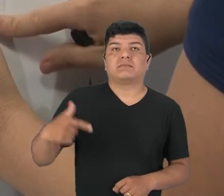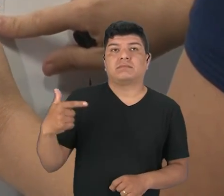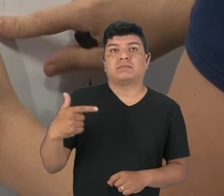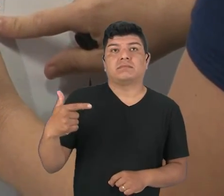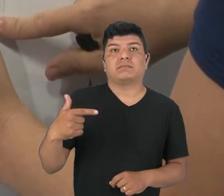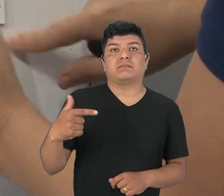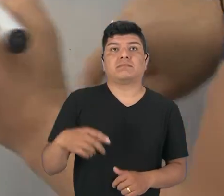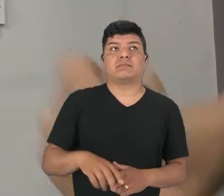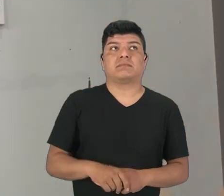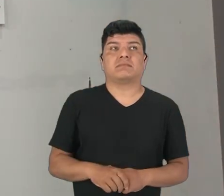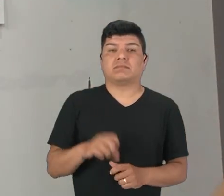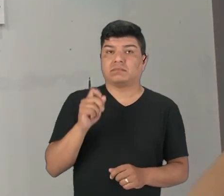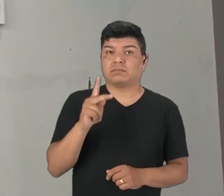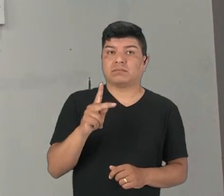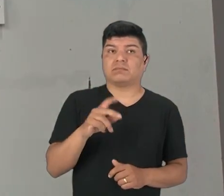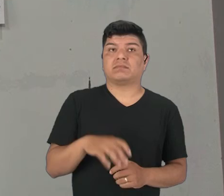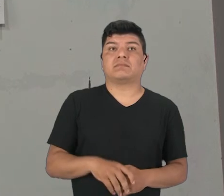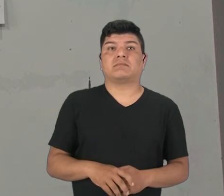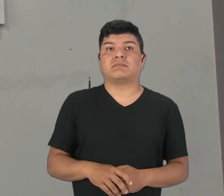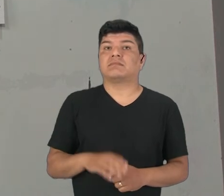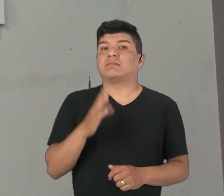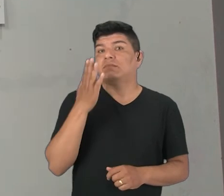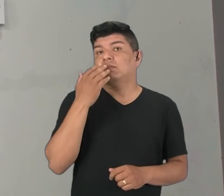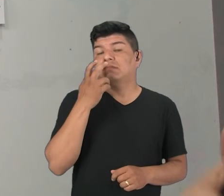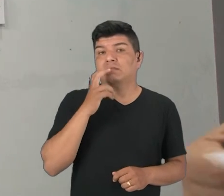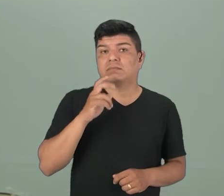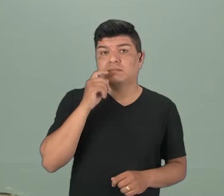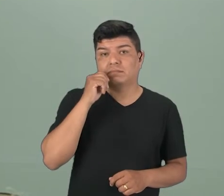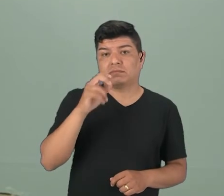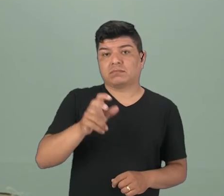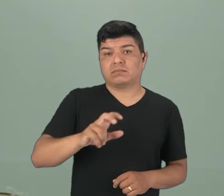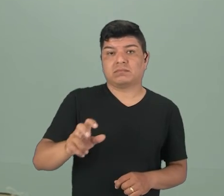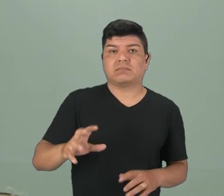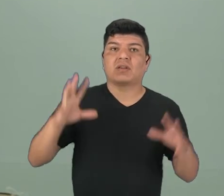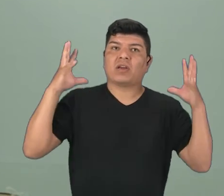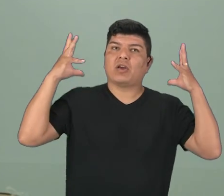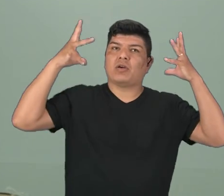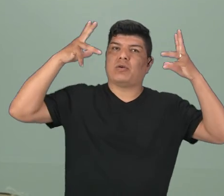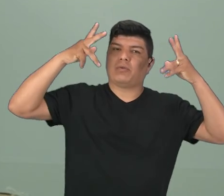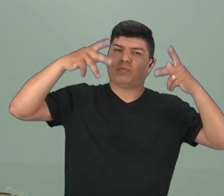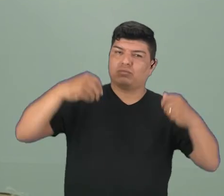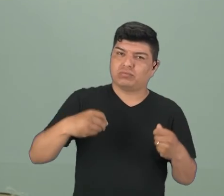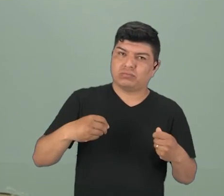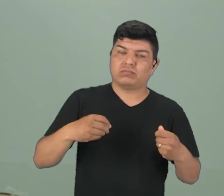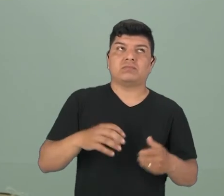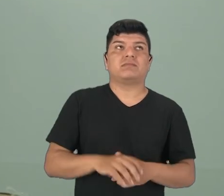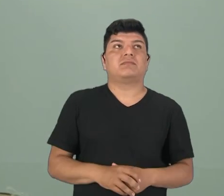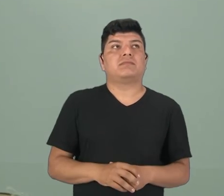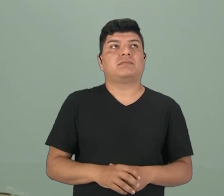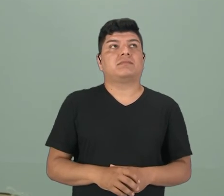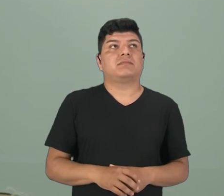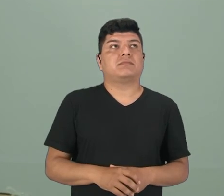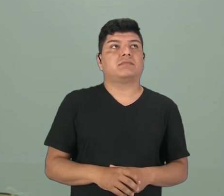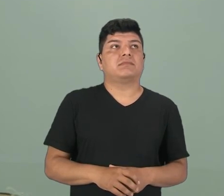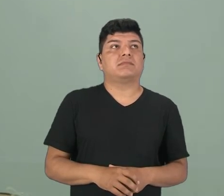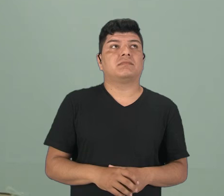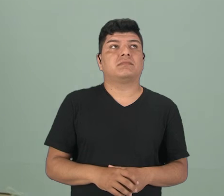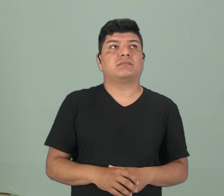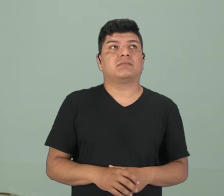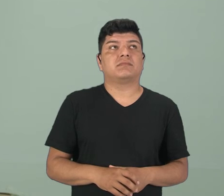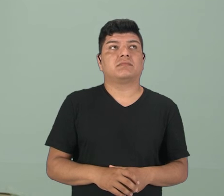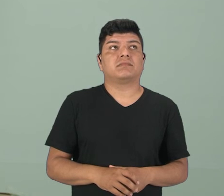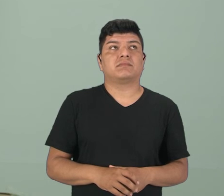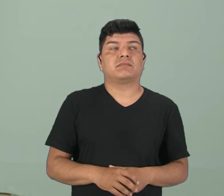Secundário, ok? Que se alimenta do rato. E o leão, vou pegar o leão, que vai se